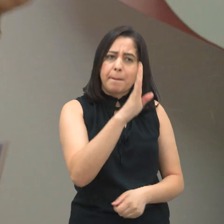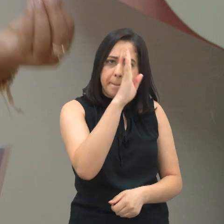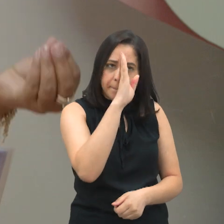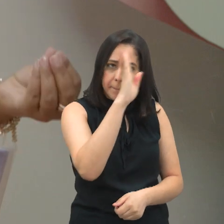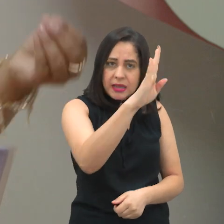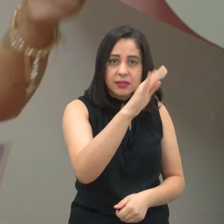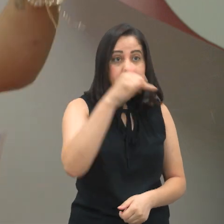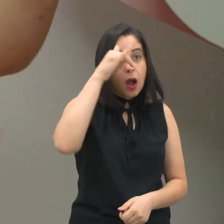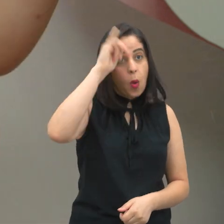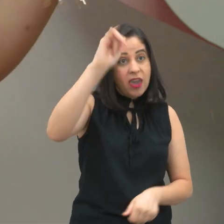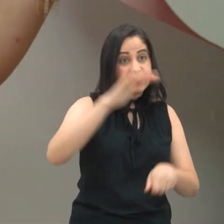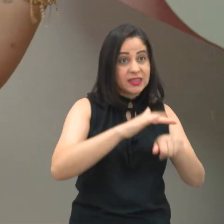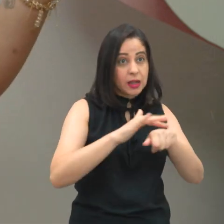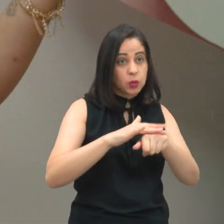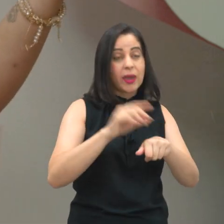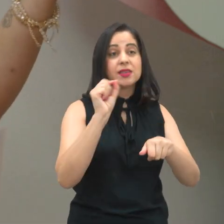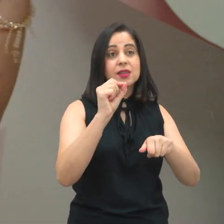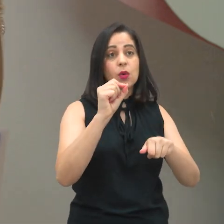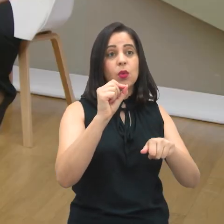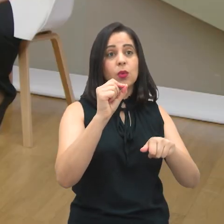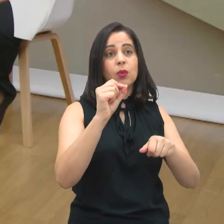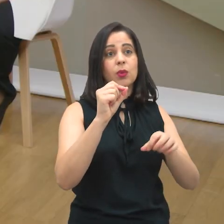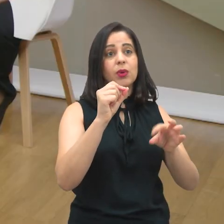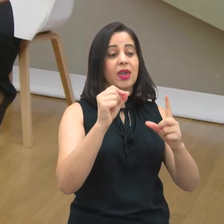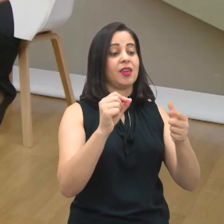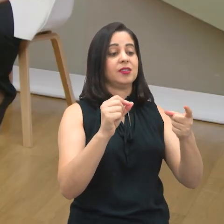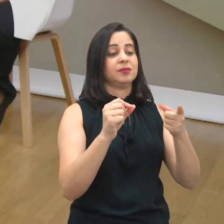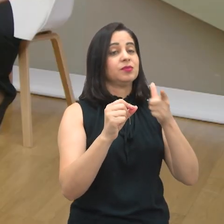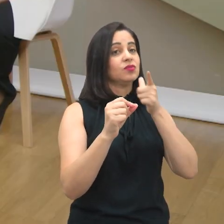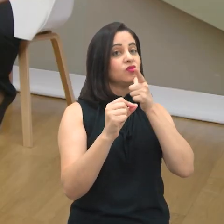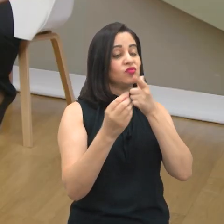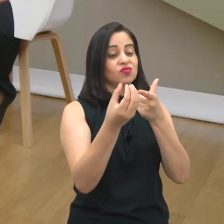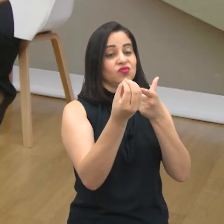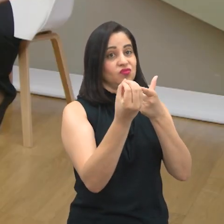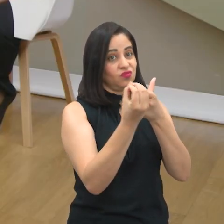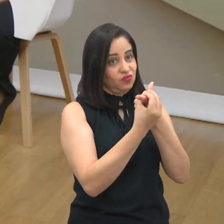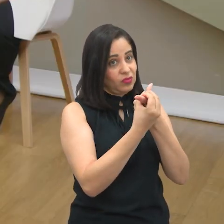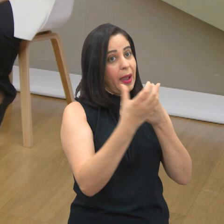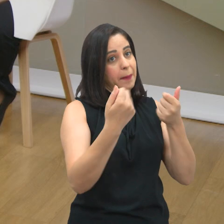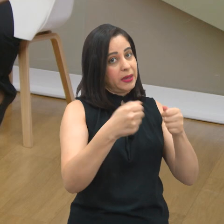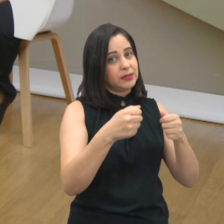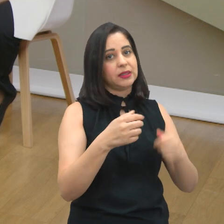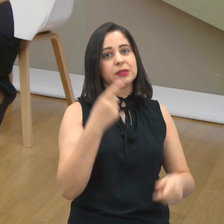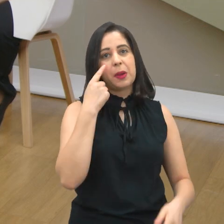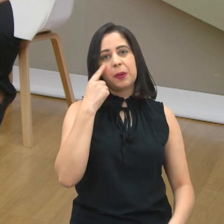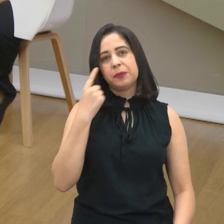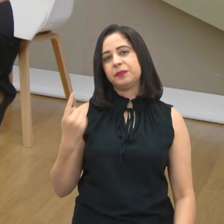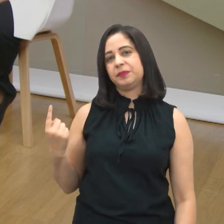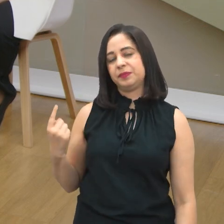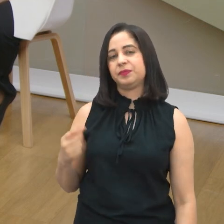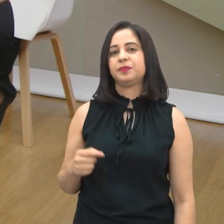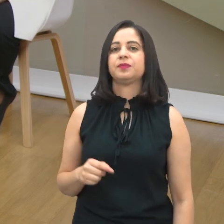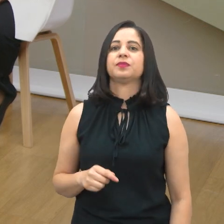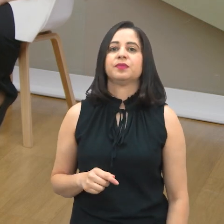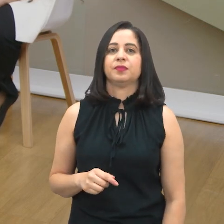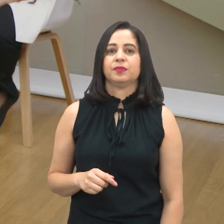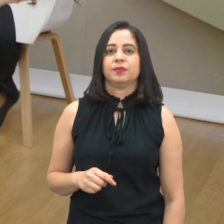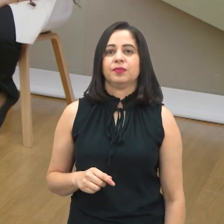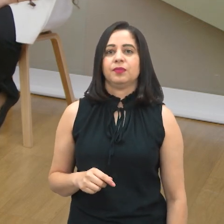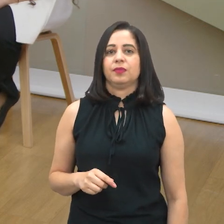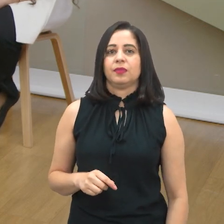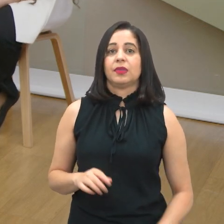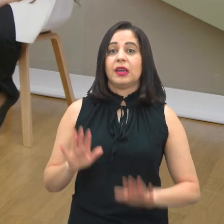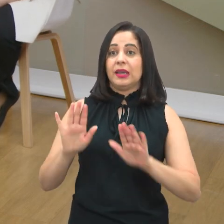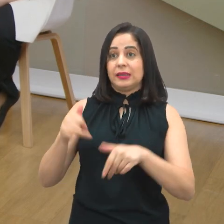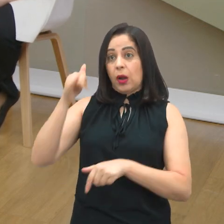os mais conhecidos, mas a gente tem um quadro aqui para falar sobre essa prevenção, né? Por favor, coloca pra gente, Matheus. Sim. Então, essa é